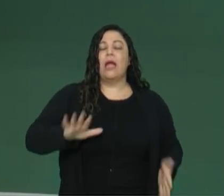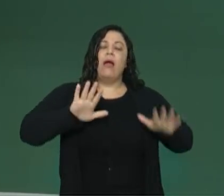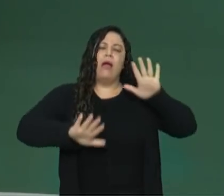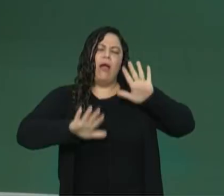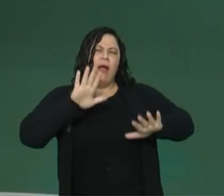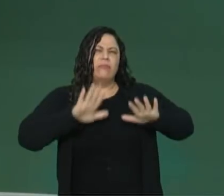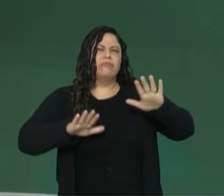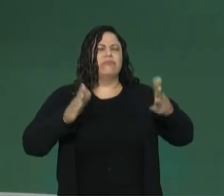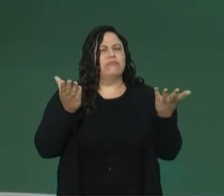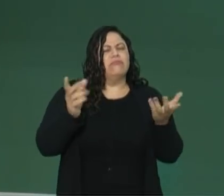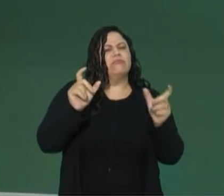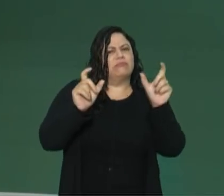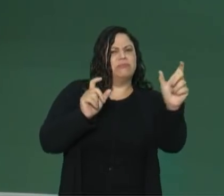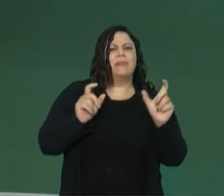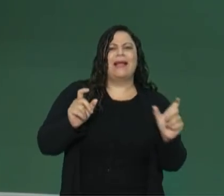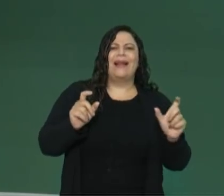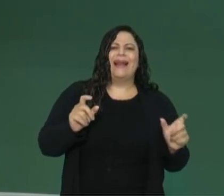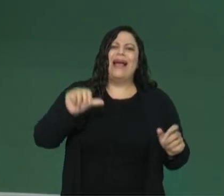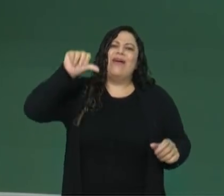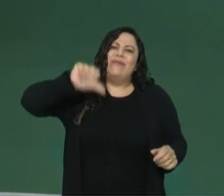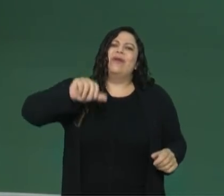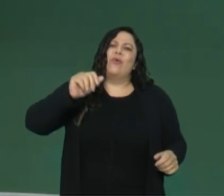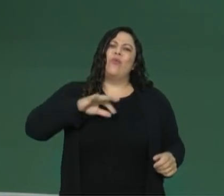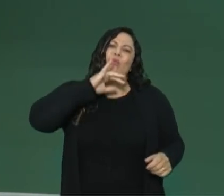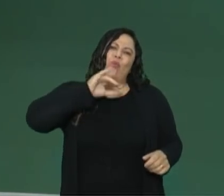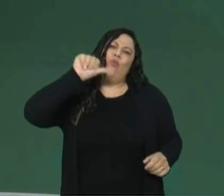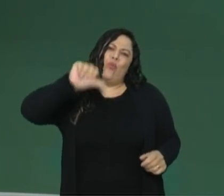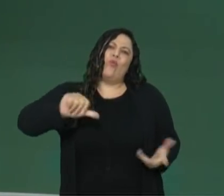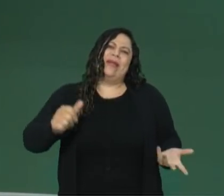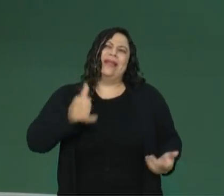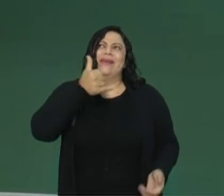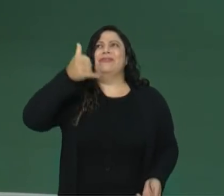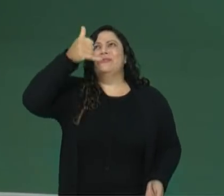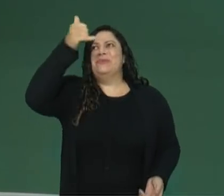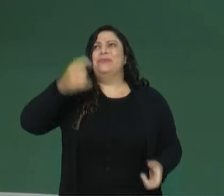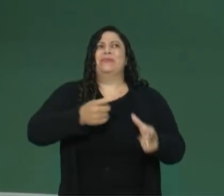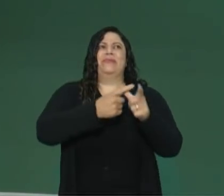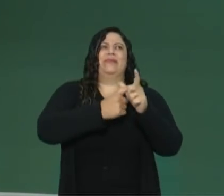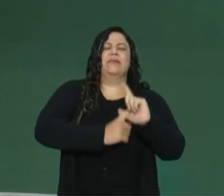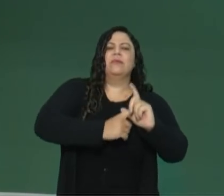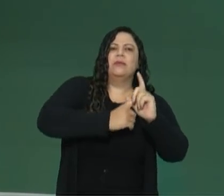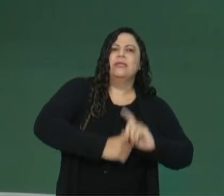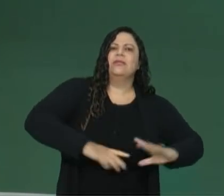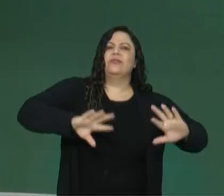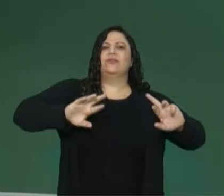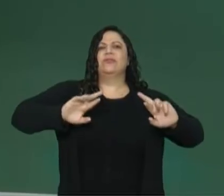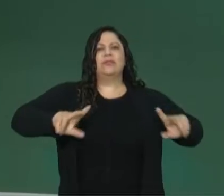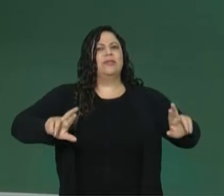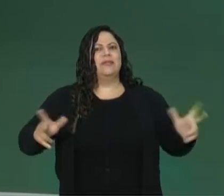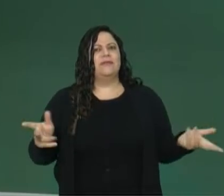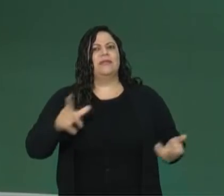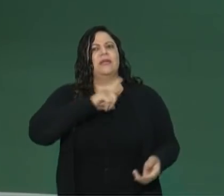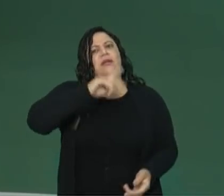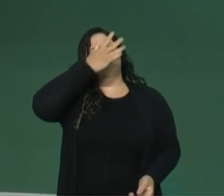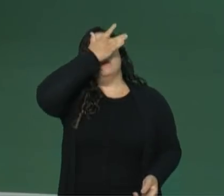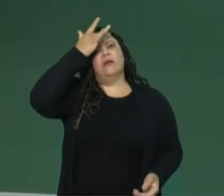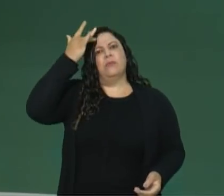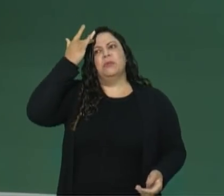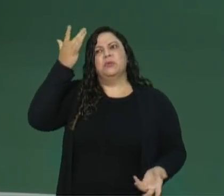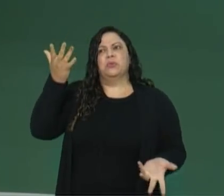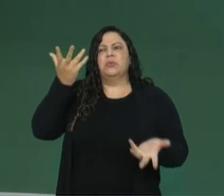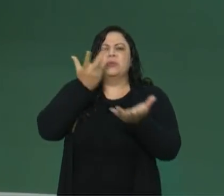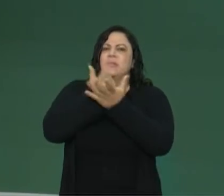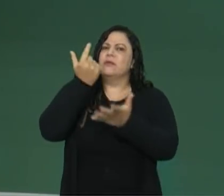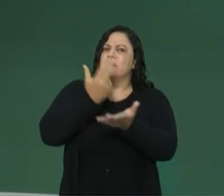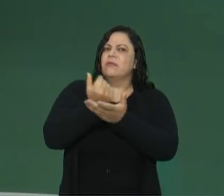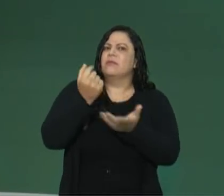negativas sobre cartão de crédito, né? Juros, dívida, tem pessoas até que tiveram que vender